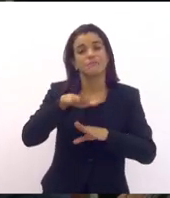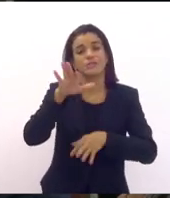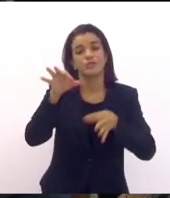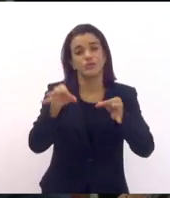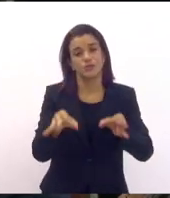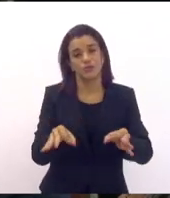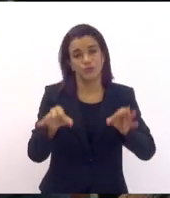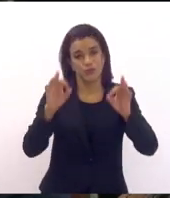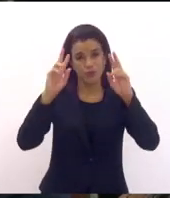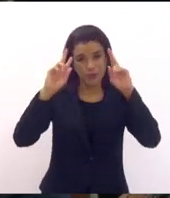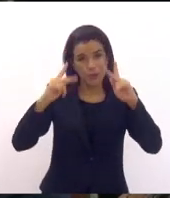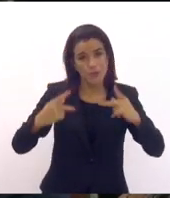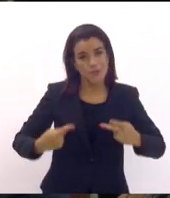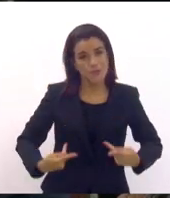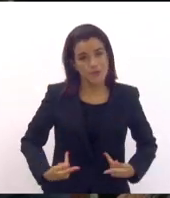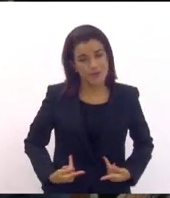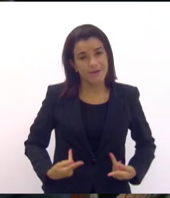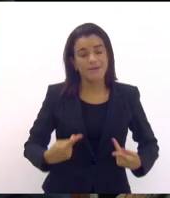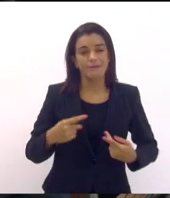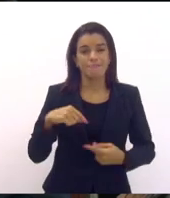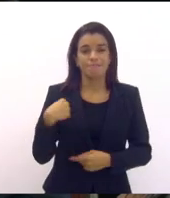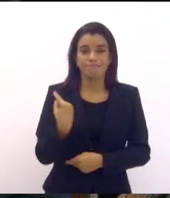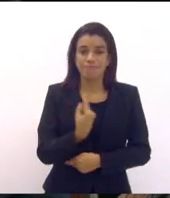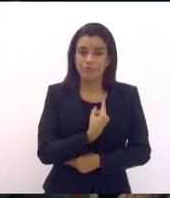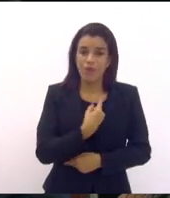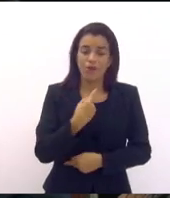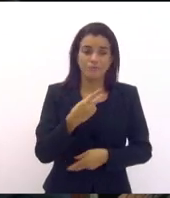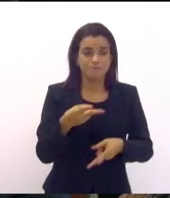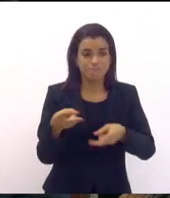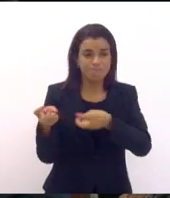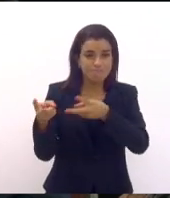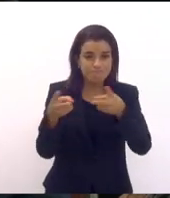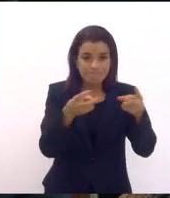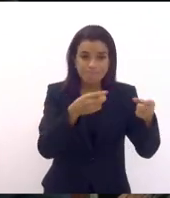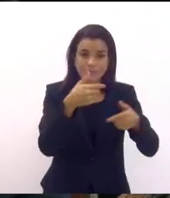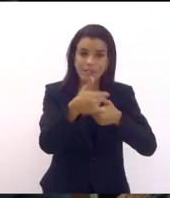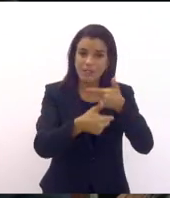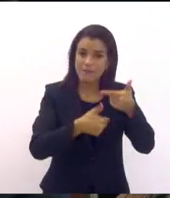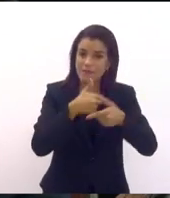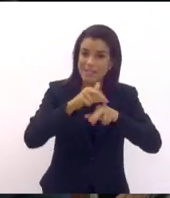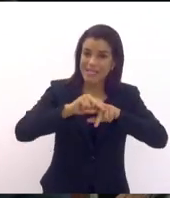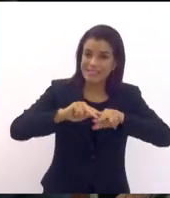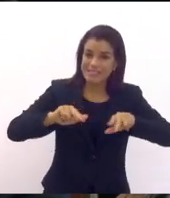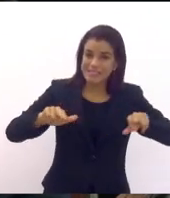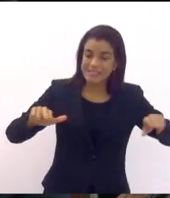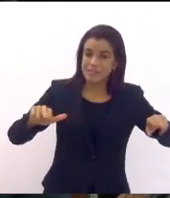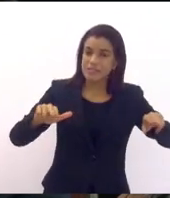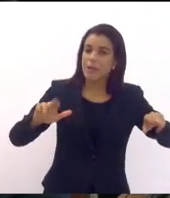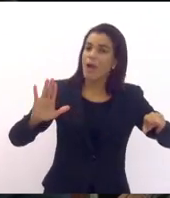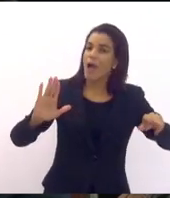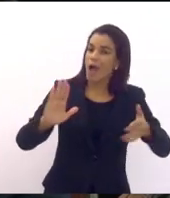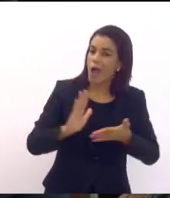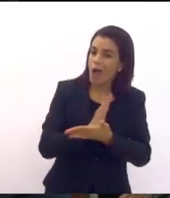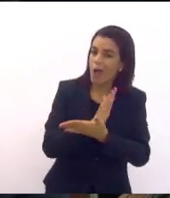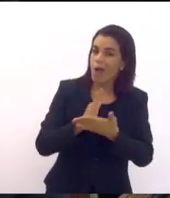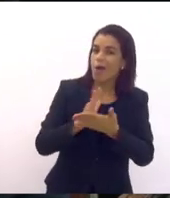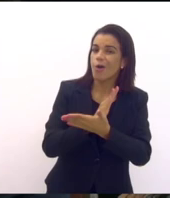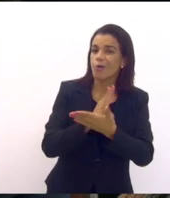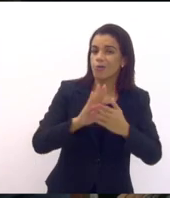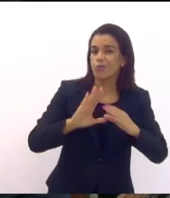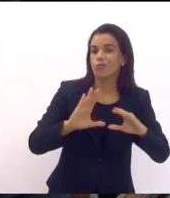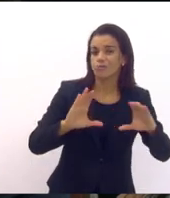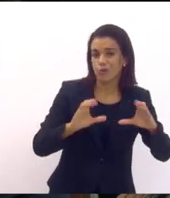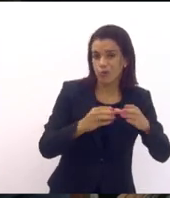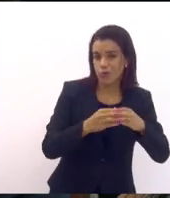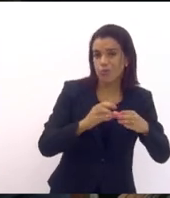isso mesmo nós vemos aí que as atividades são imensas São enormes Mas algumas delas nós cada grupo religioso